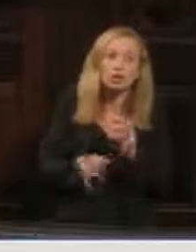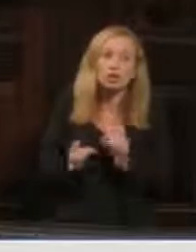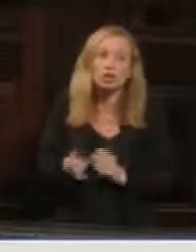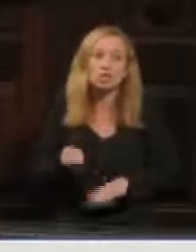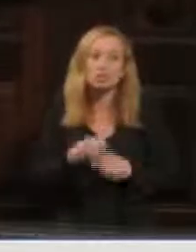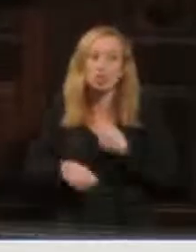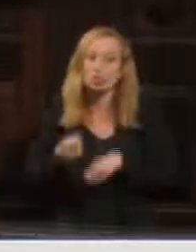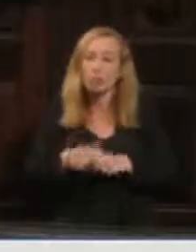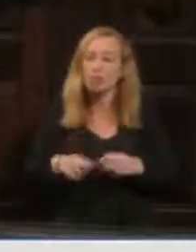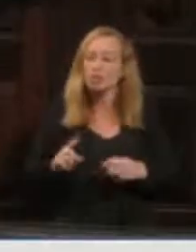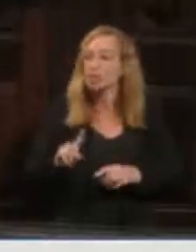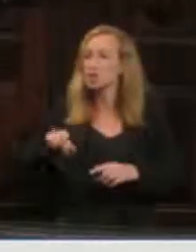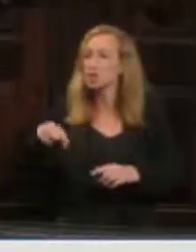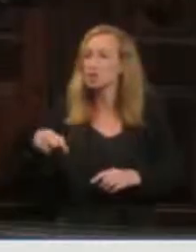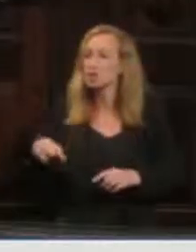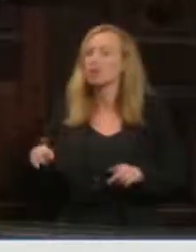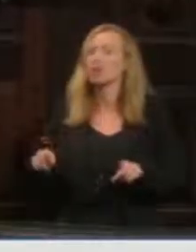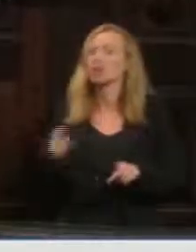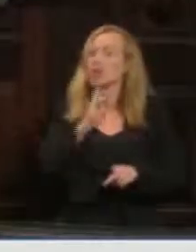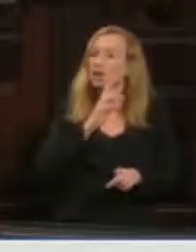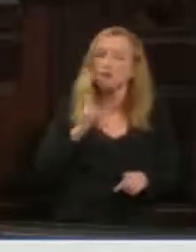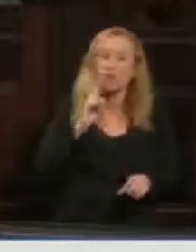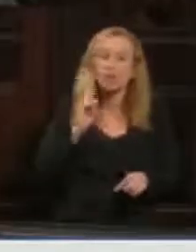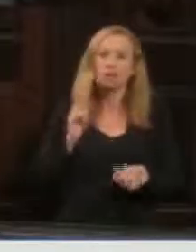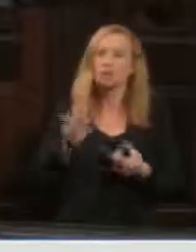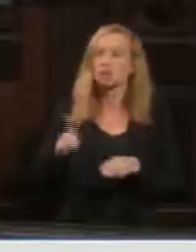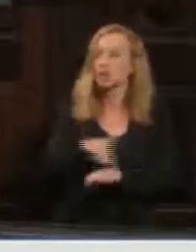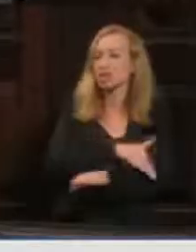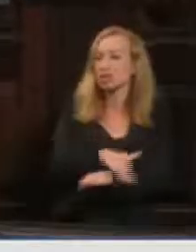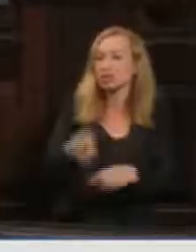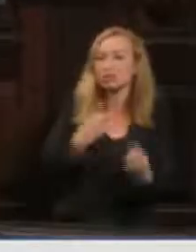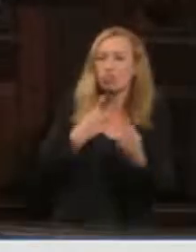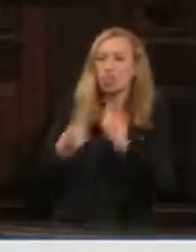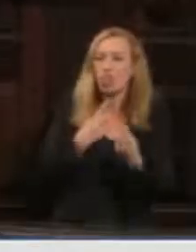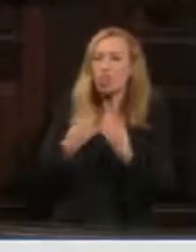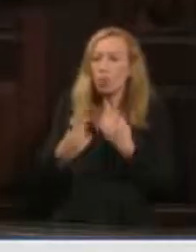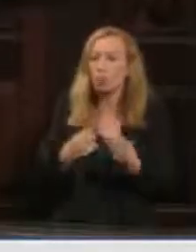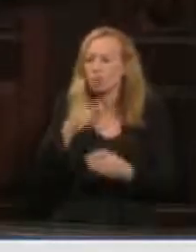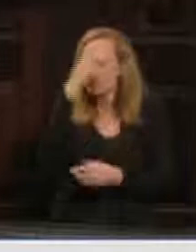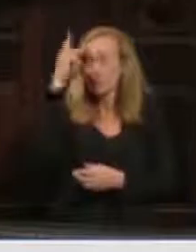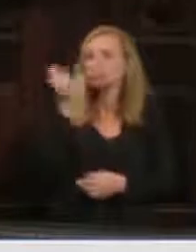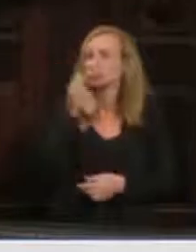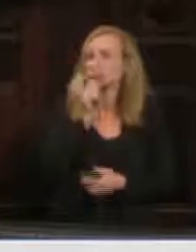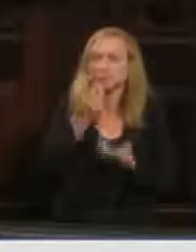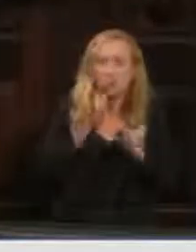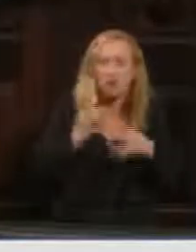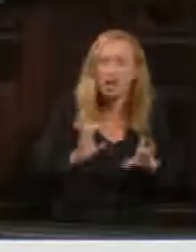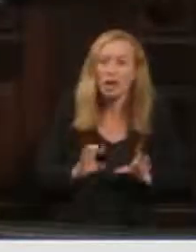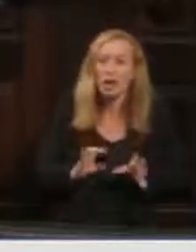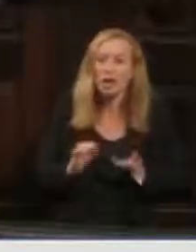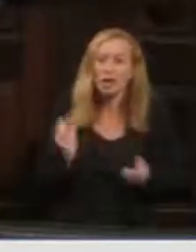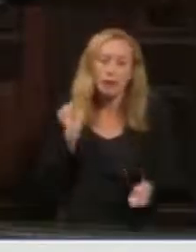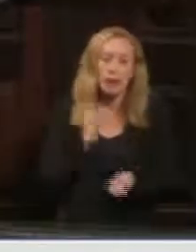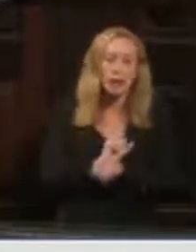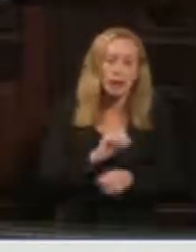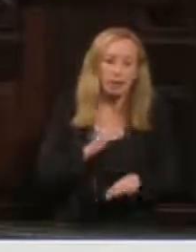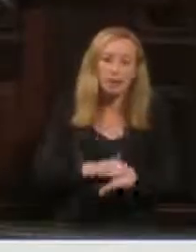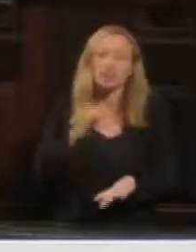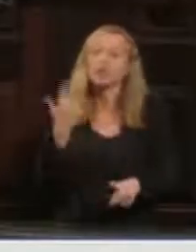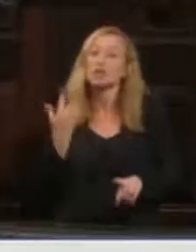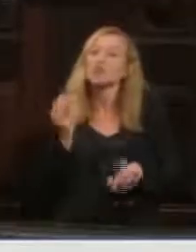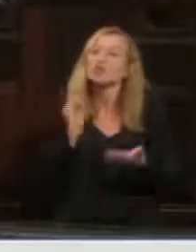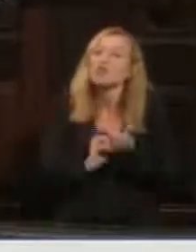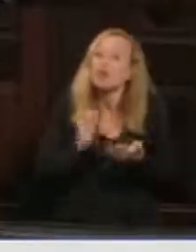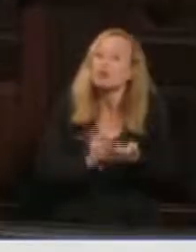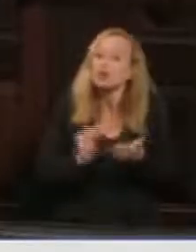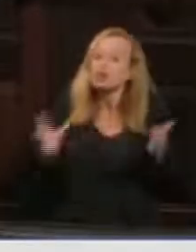mais vai no restaurante, nas rodovias, ninguém quer parar mais pela falta de segurança.